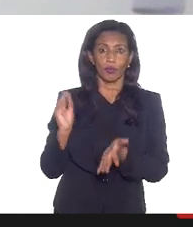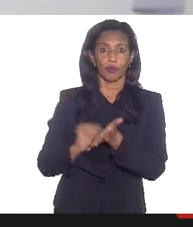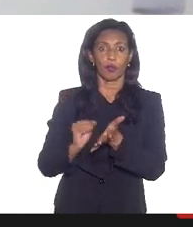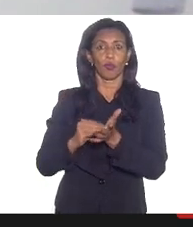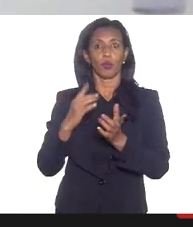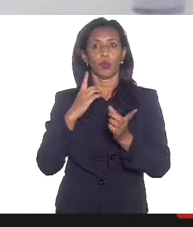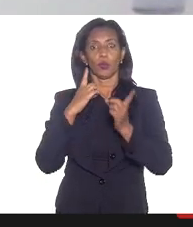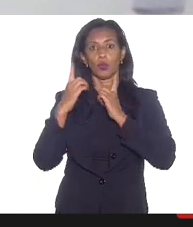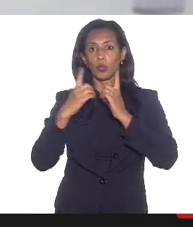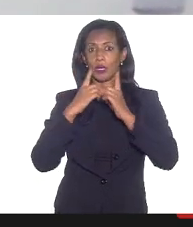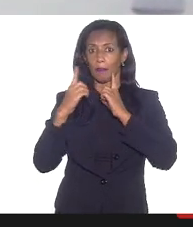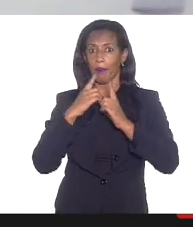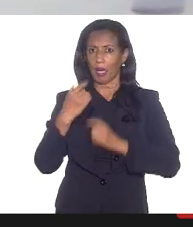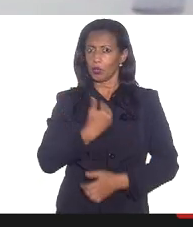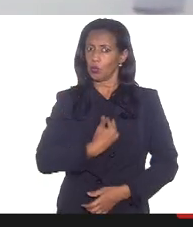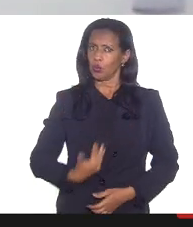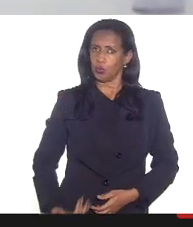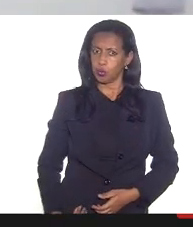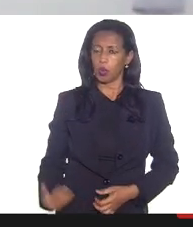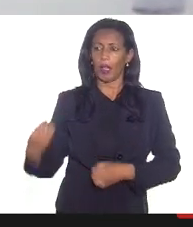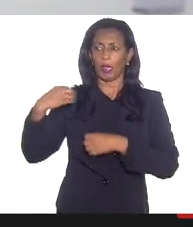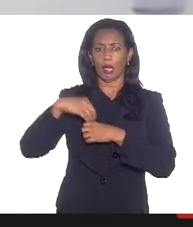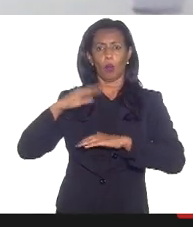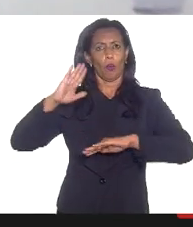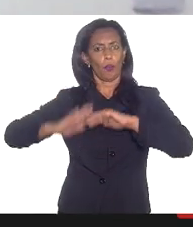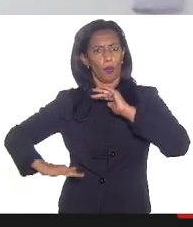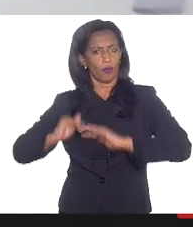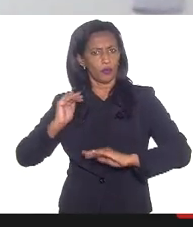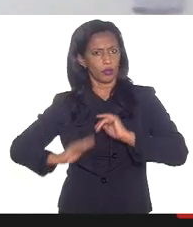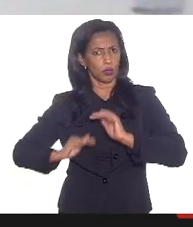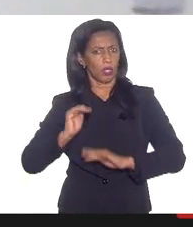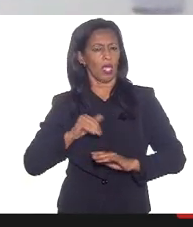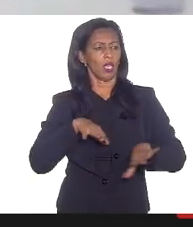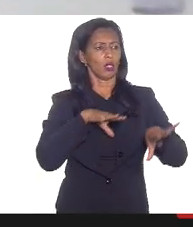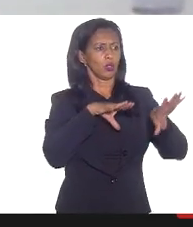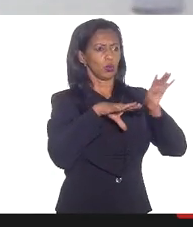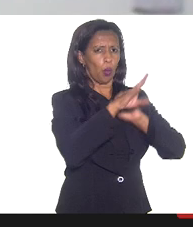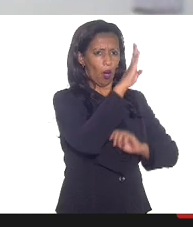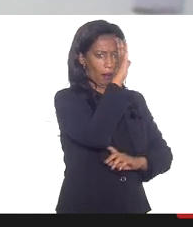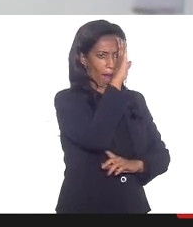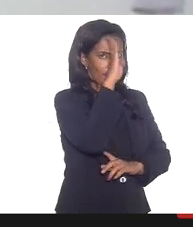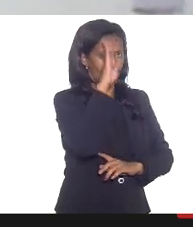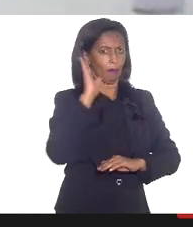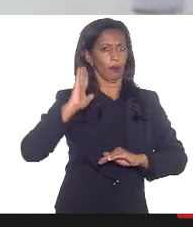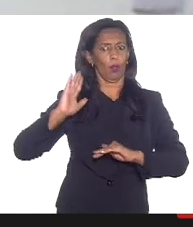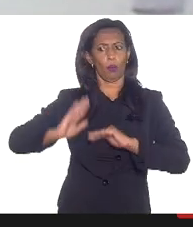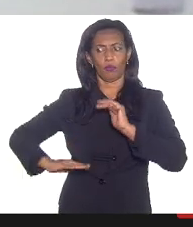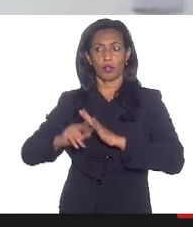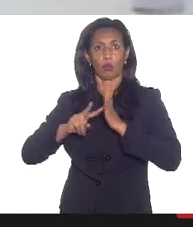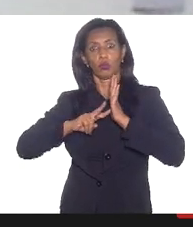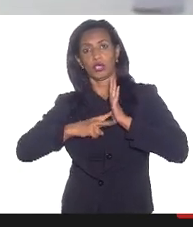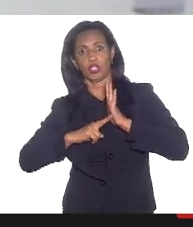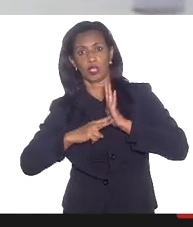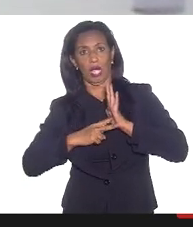um debate público envolvendo profissionais, envolvendo entidades acadêmicas, entidades profissionais,